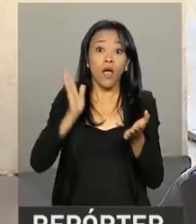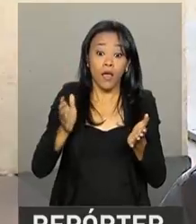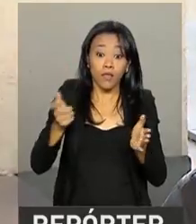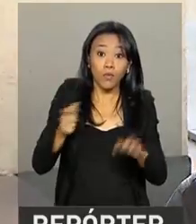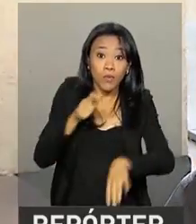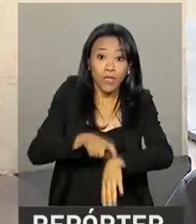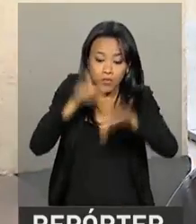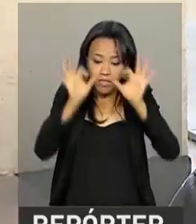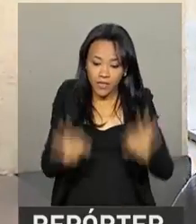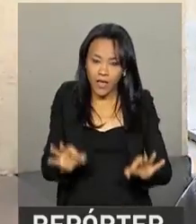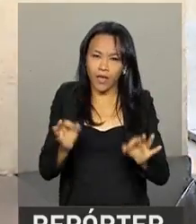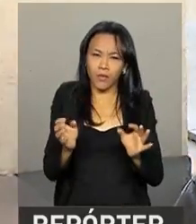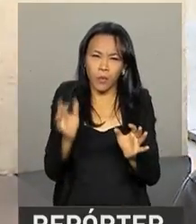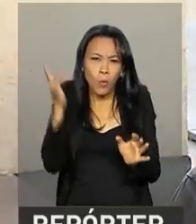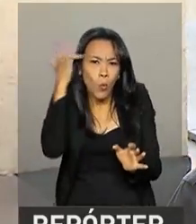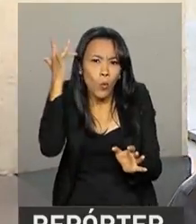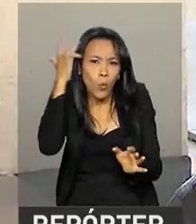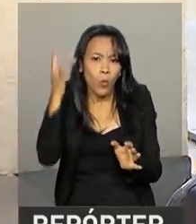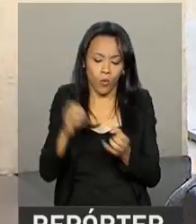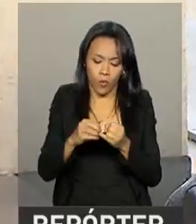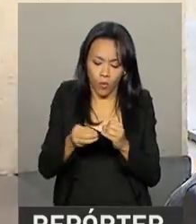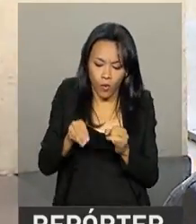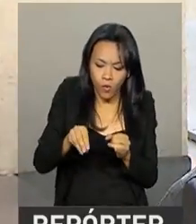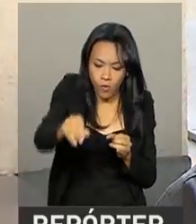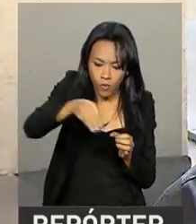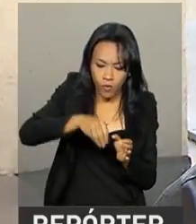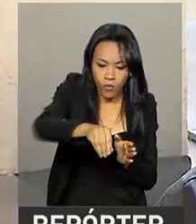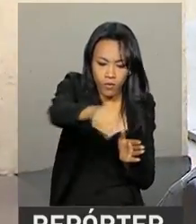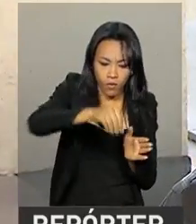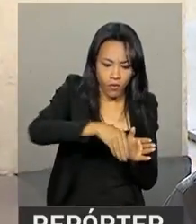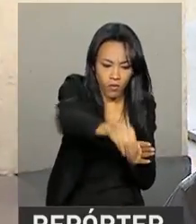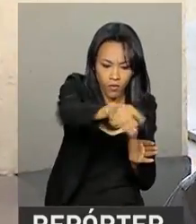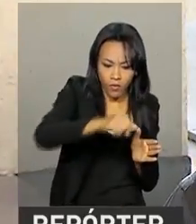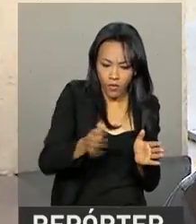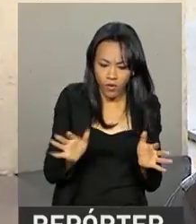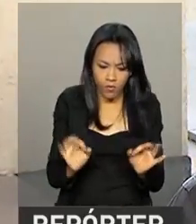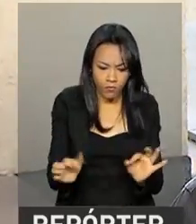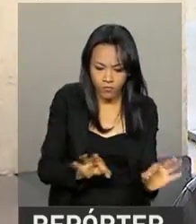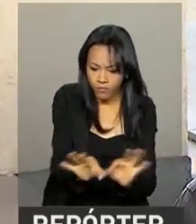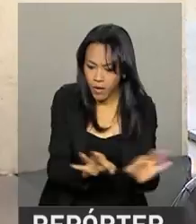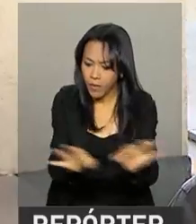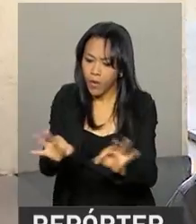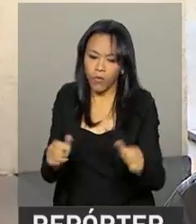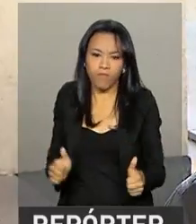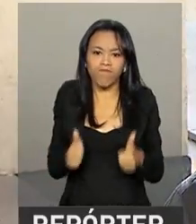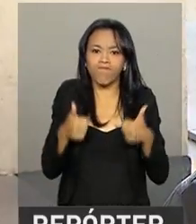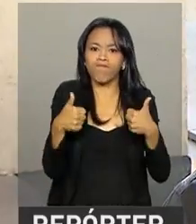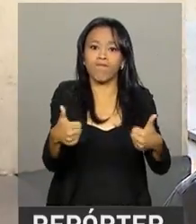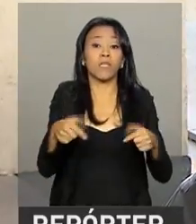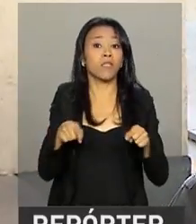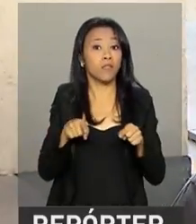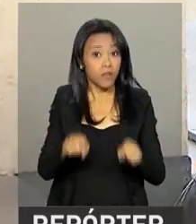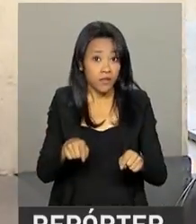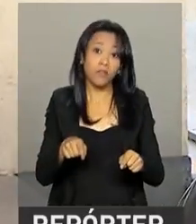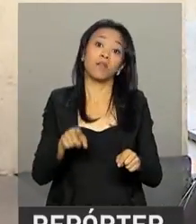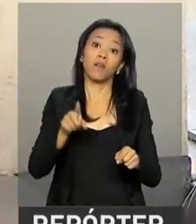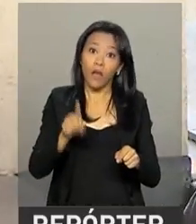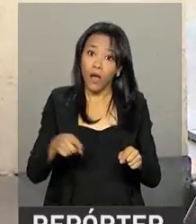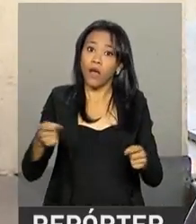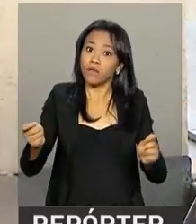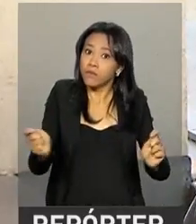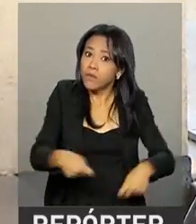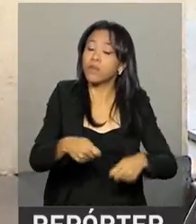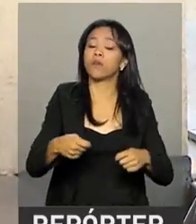época ideal com sementes de qualidade com adubação necessária e com as condições climáticas ao longo do ciclo isso refletiu que a cultura pode